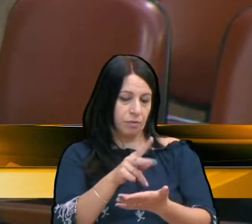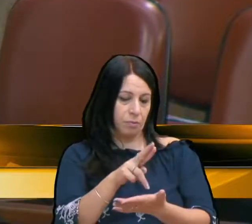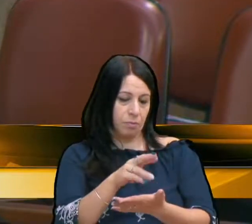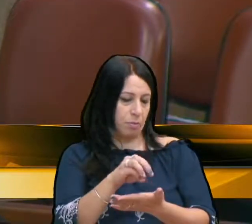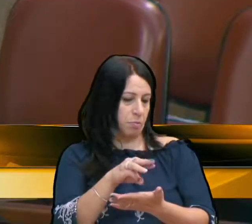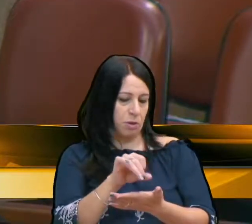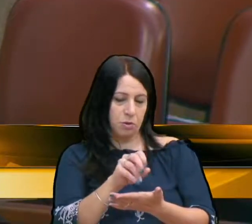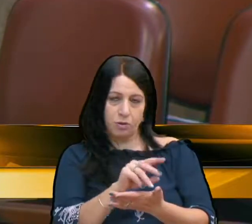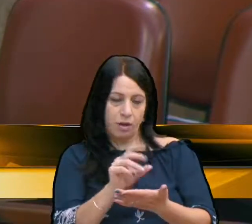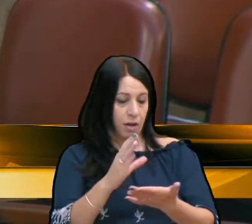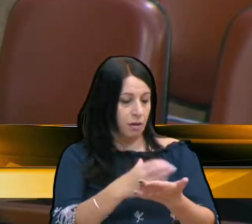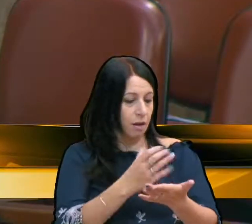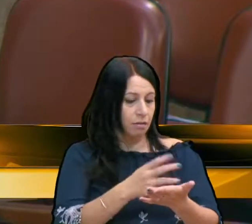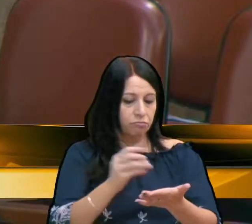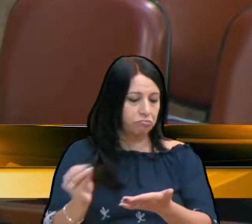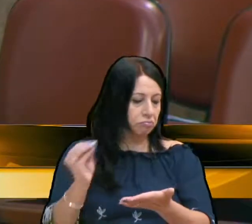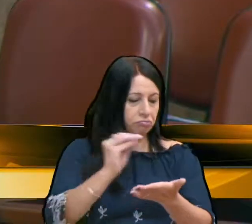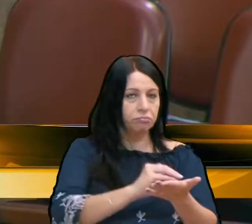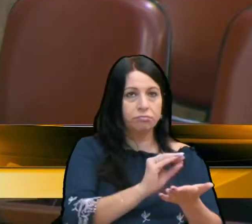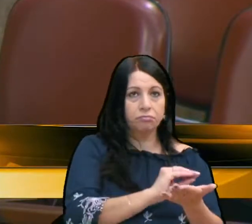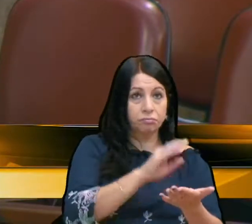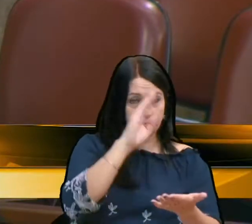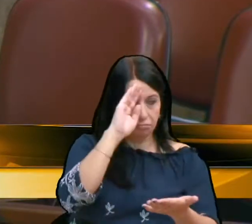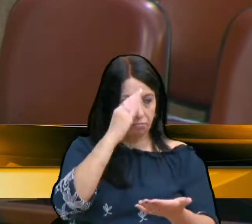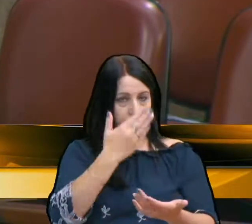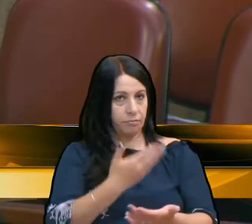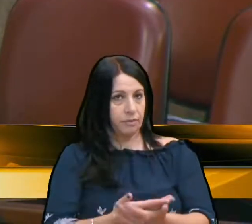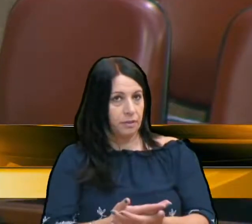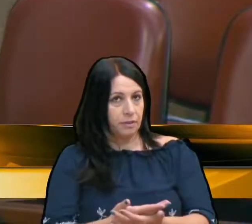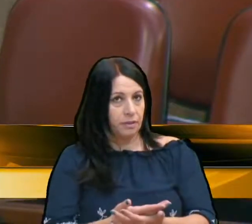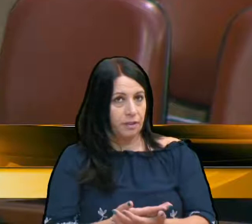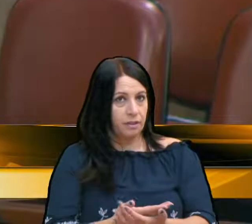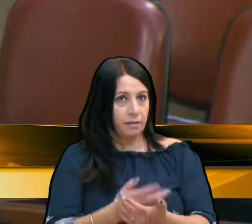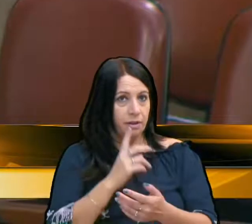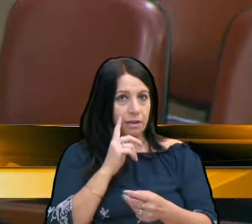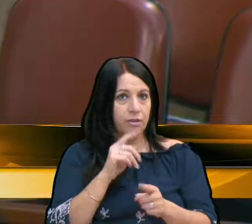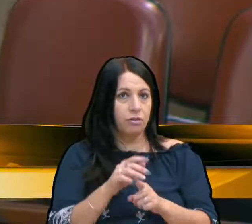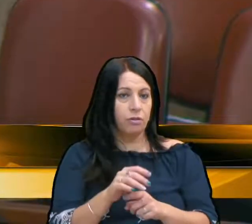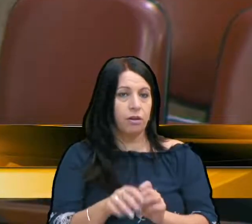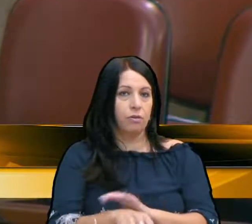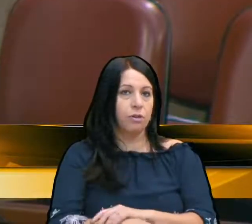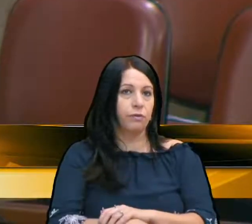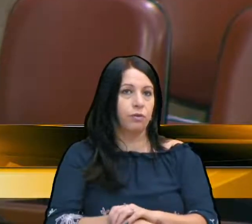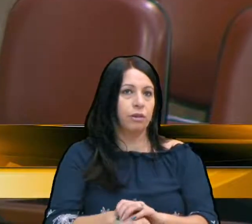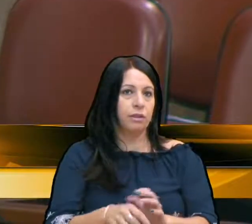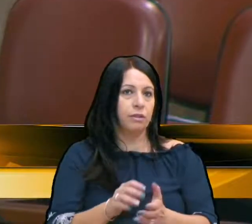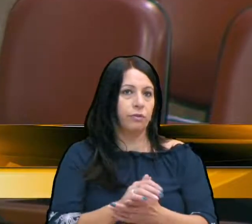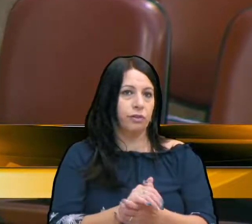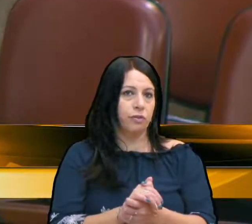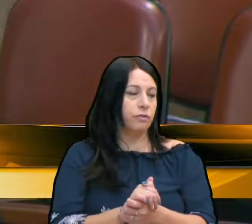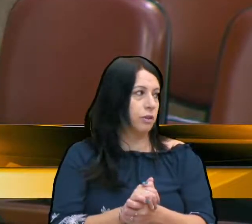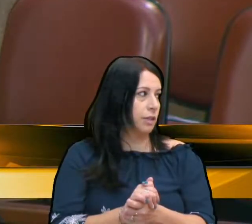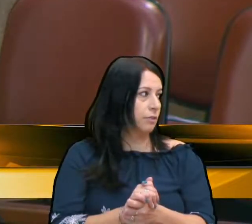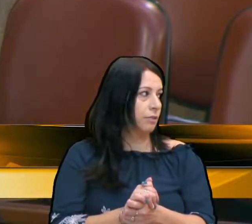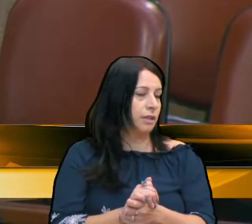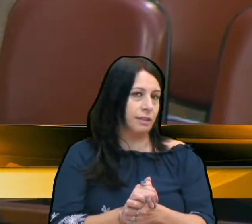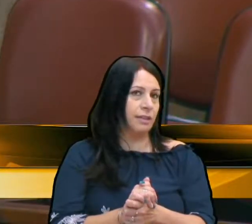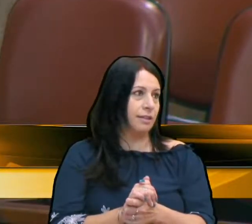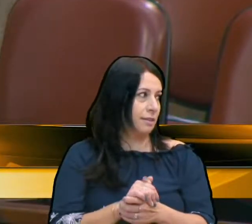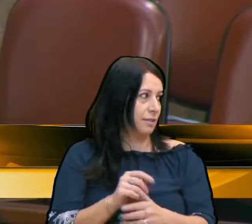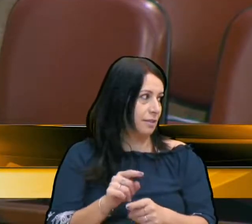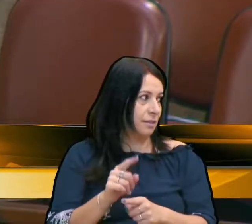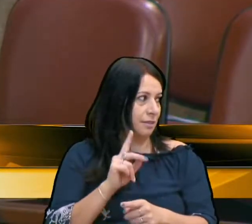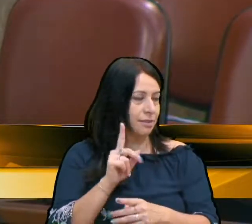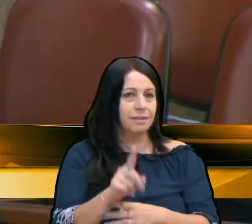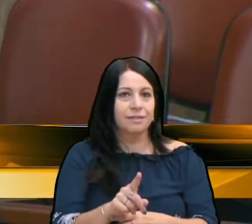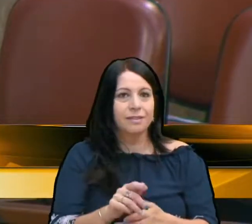tinha nada assinado, era uma relação de confiança. E eu conheci então o seu José Forlim, com o armazém Forlim na